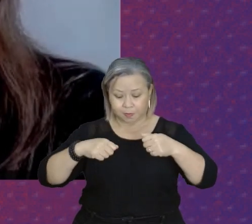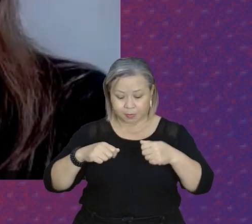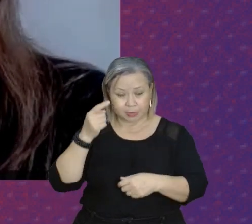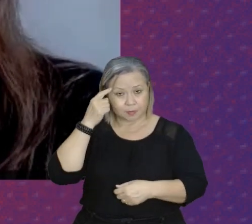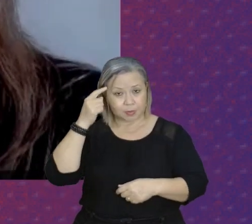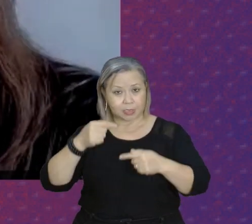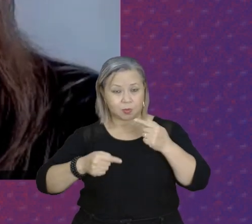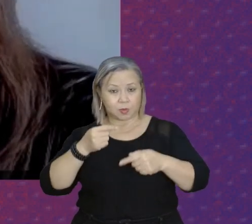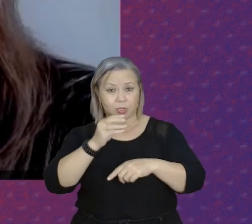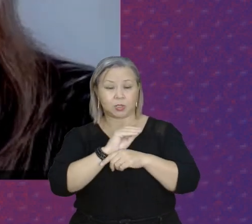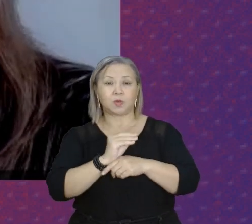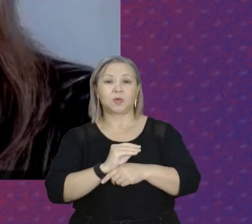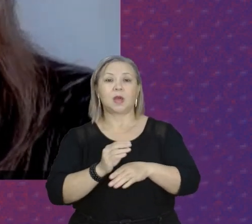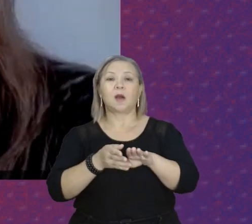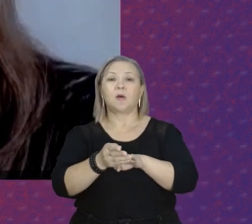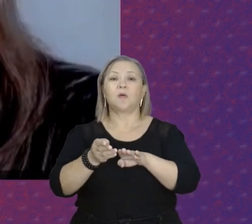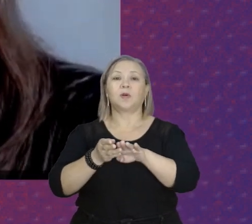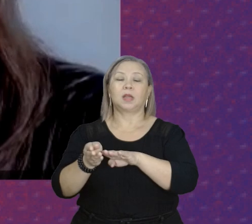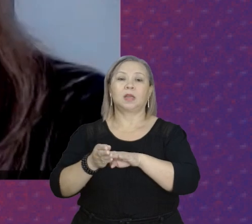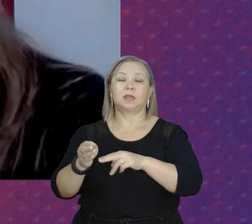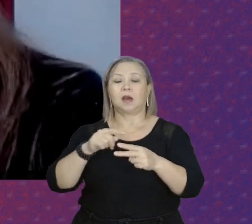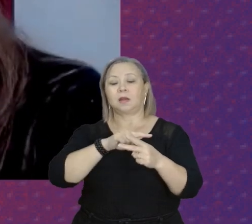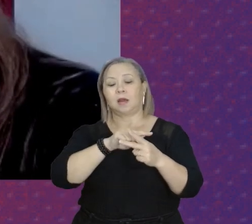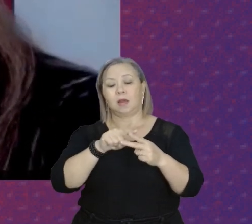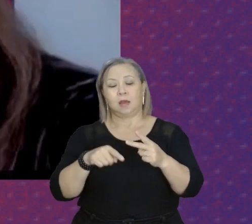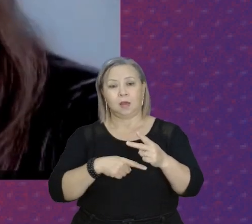políticas de cuidados orientadas por dois